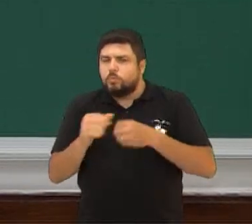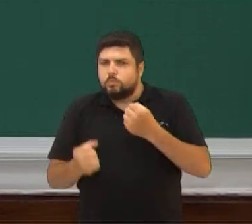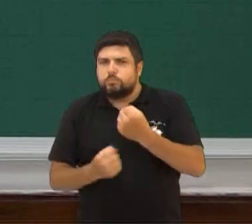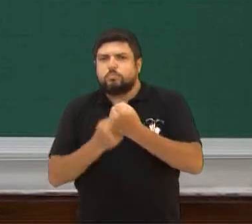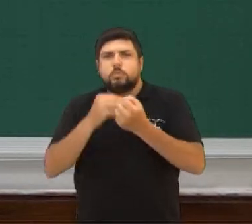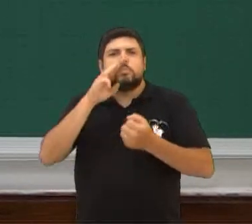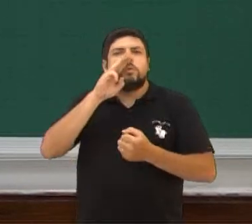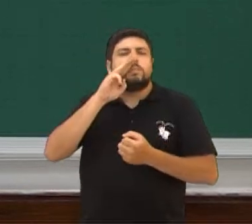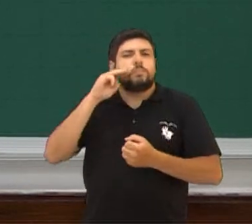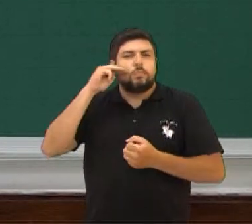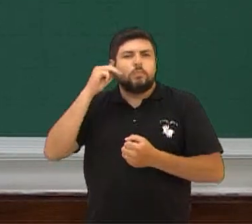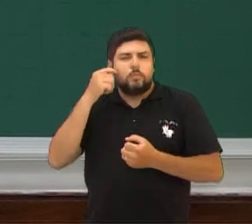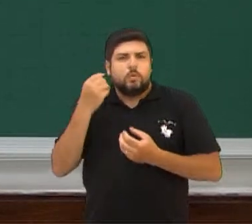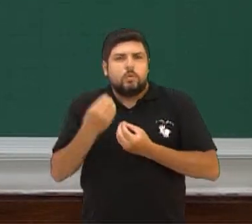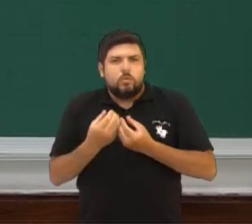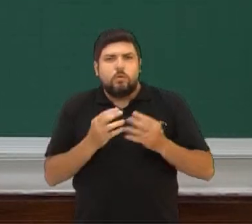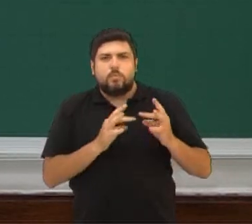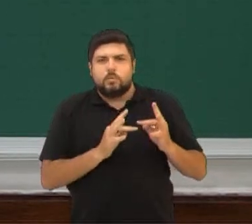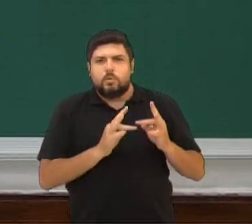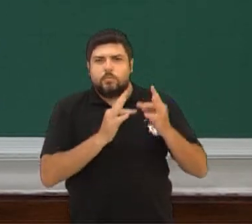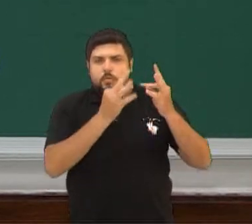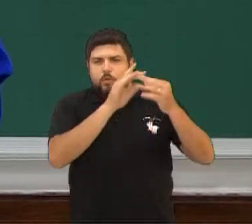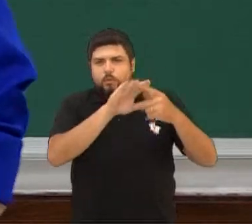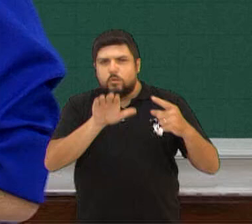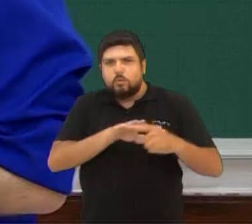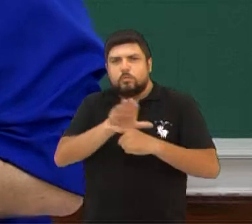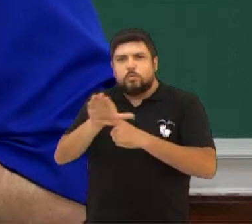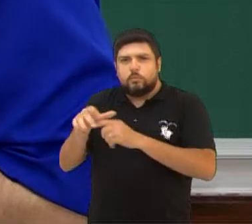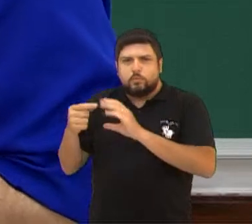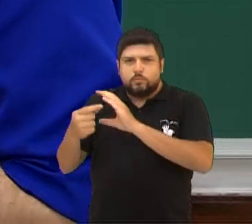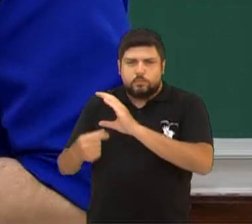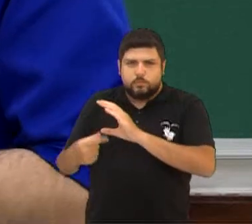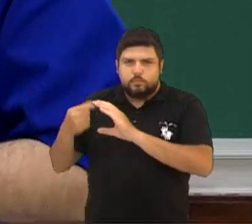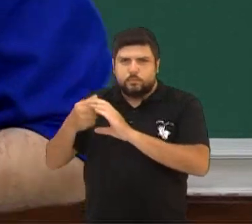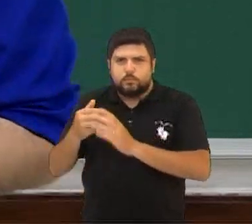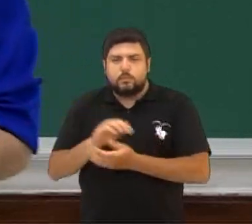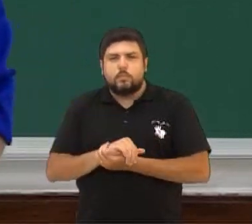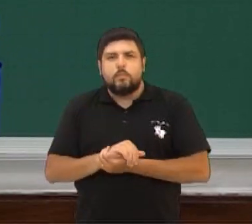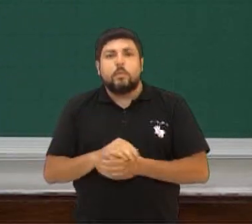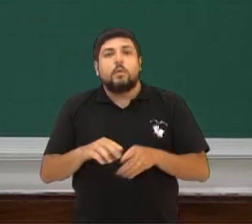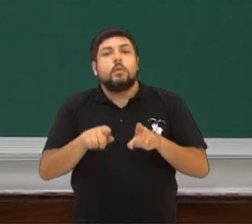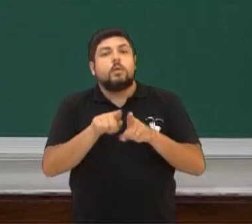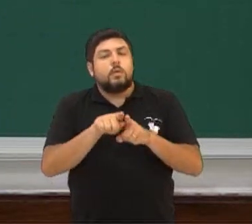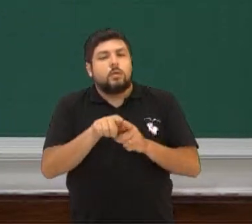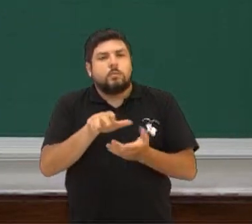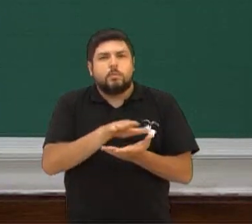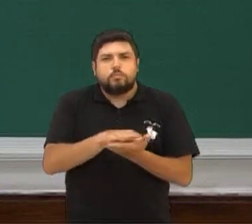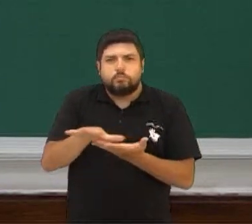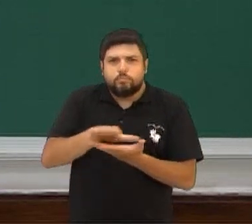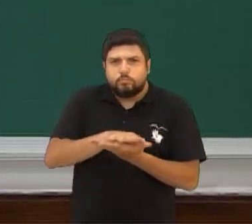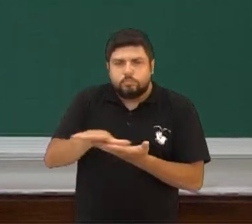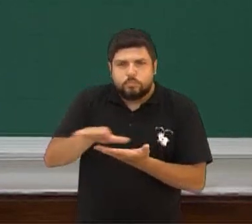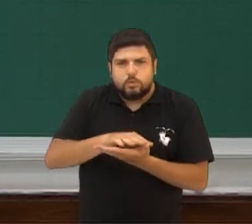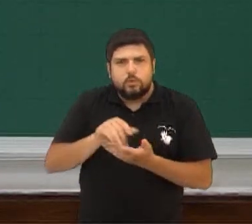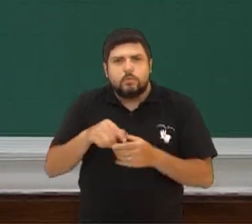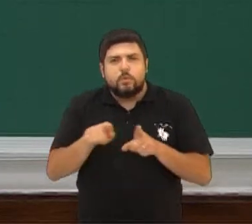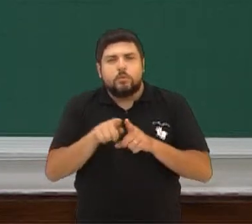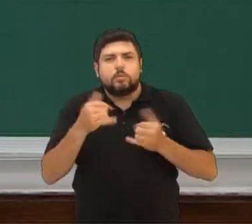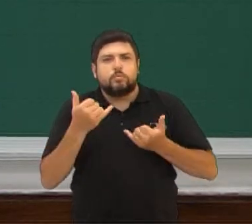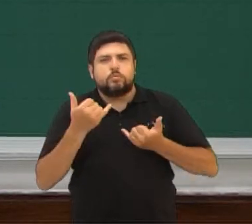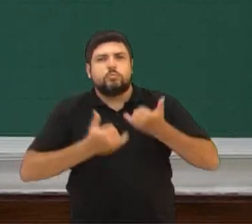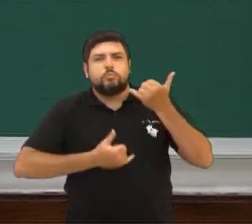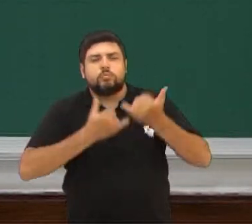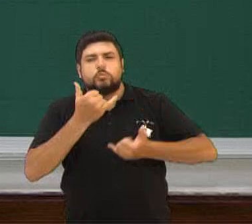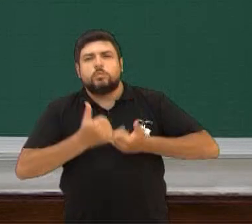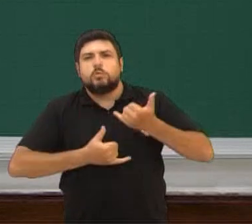tecnológico colocado a serviço da lógica capitalista, tá? E o consumo e a diversão como forma